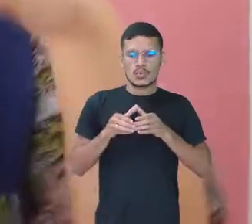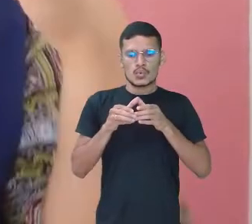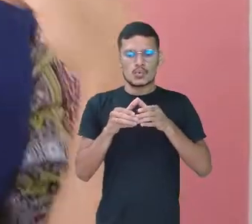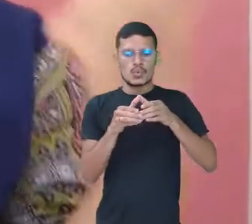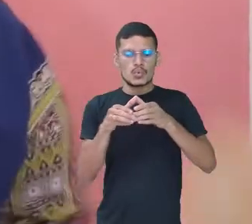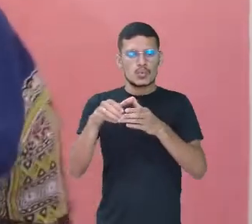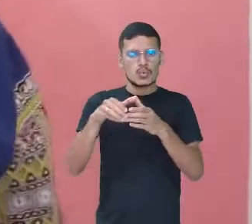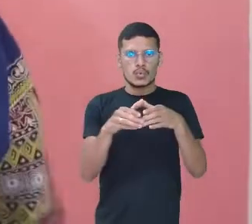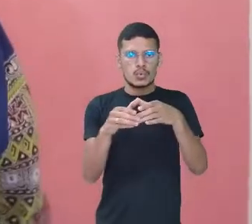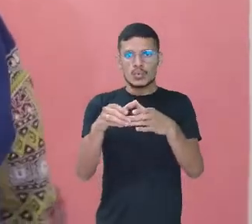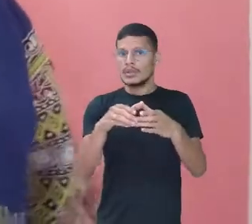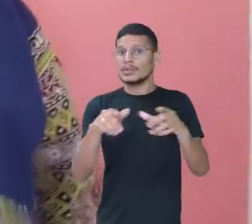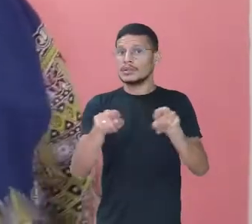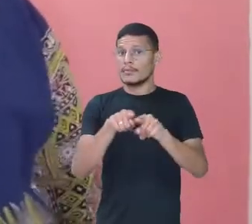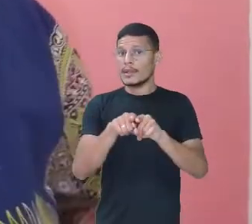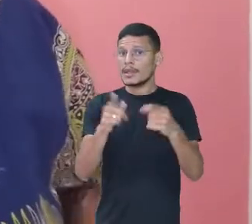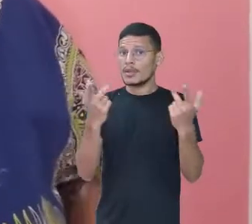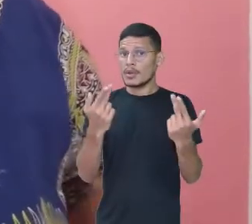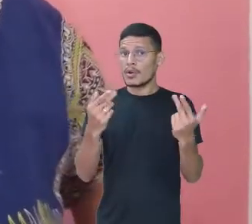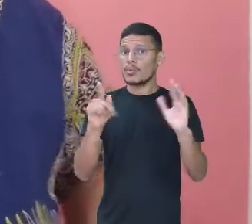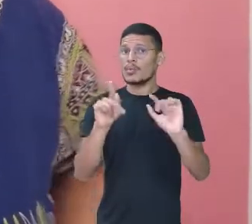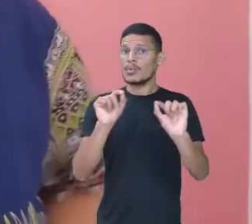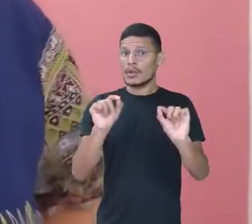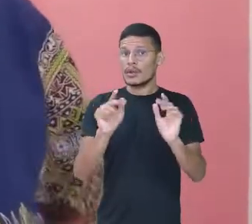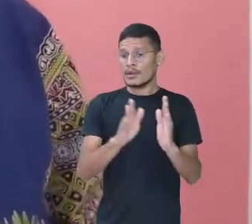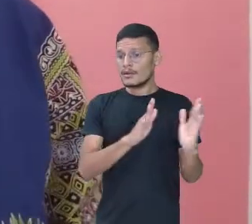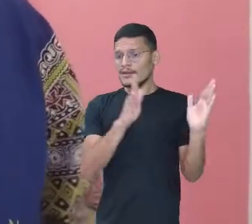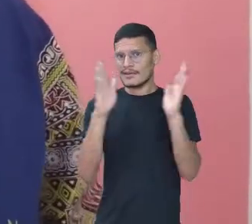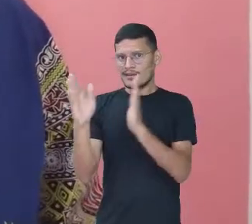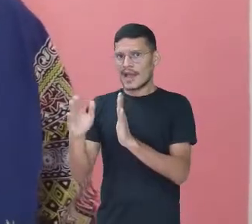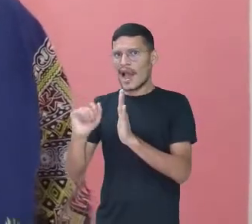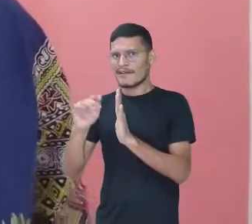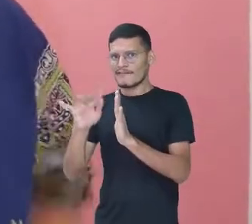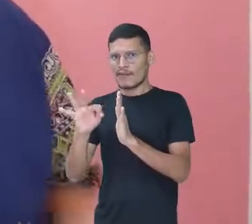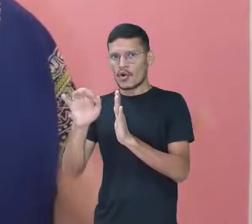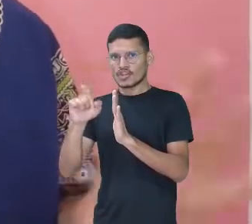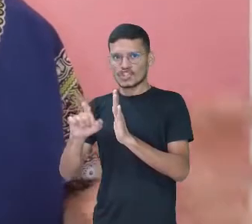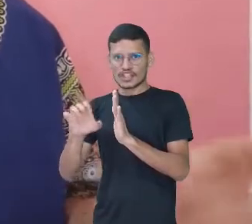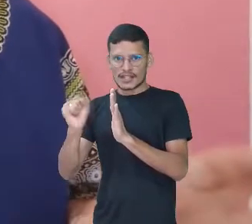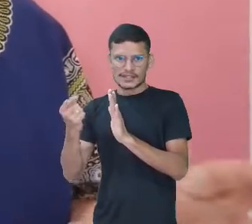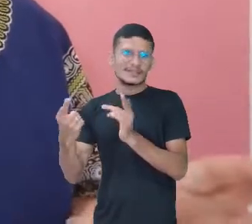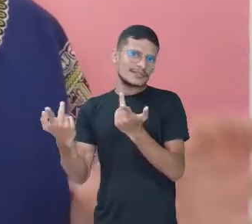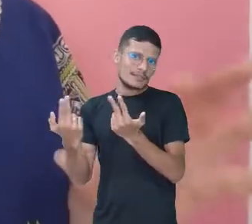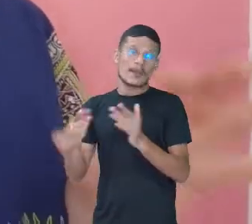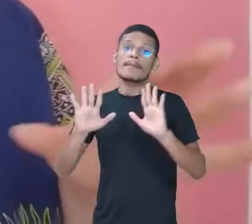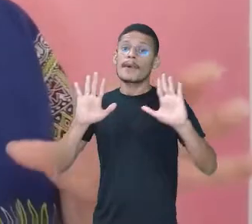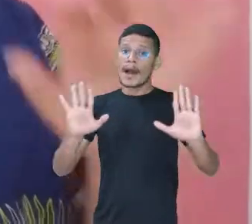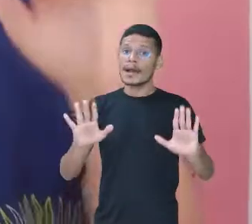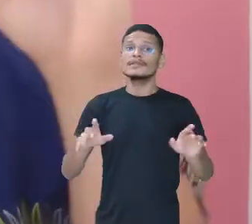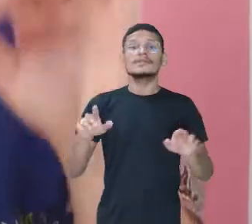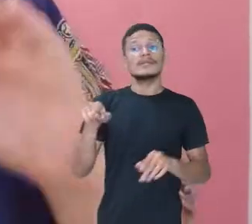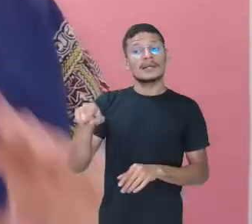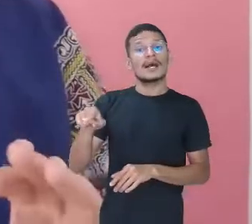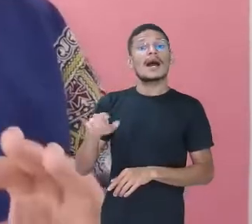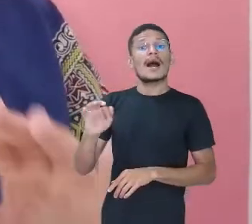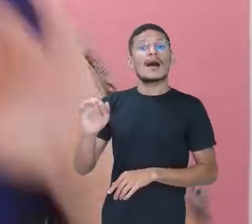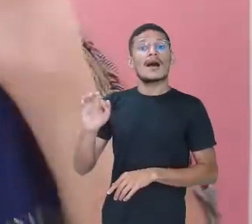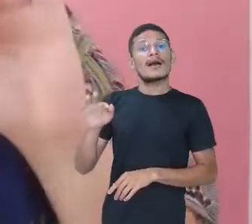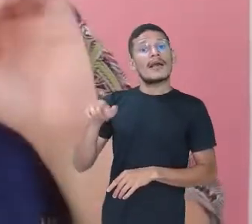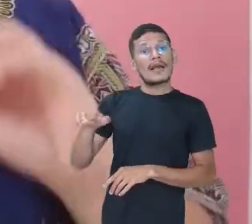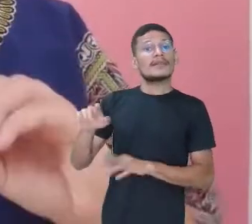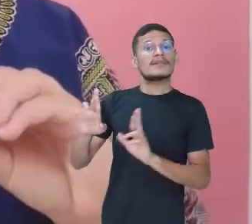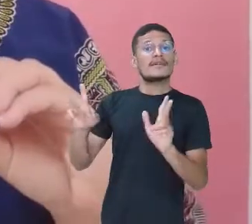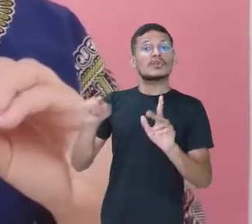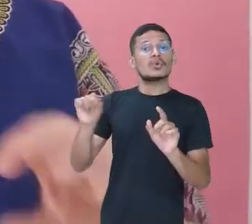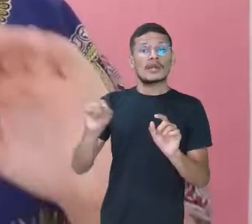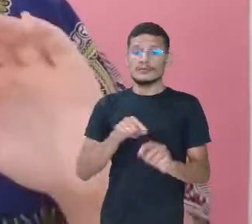grupos, assim como é feito no Encontro dos Afoxés também. Mas diferente do Encontro dos Afoxés, à meia-noite